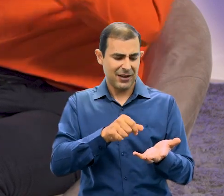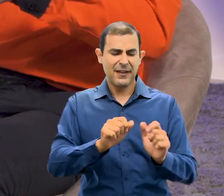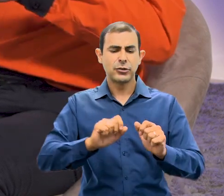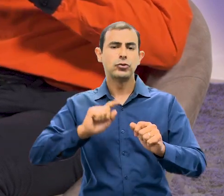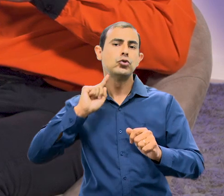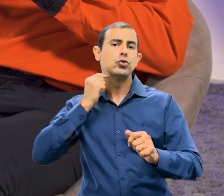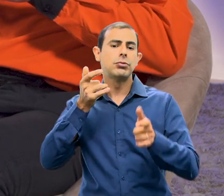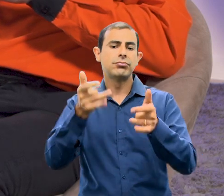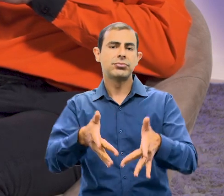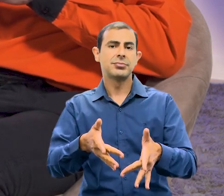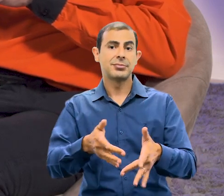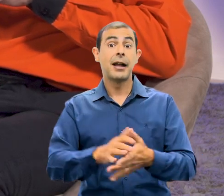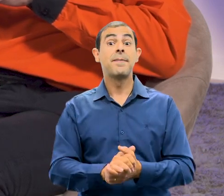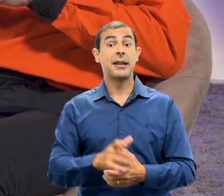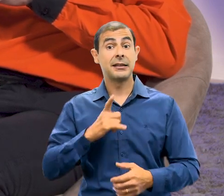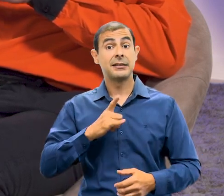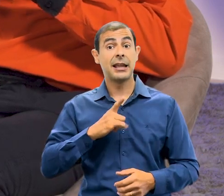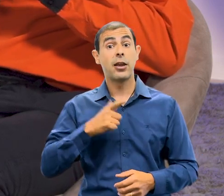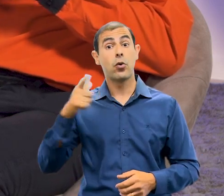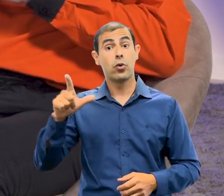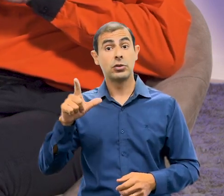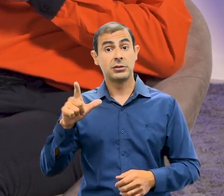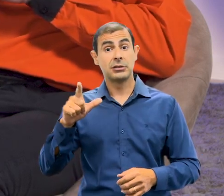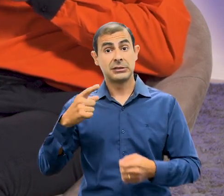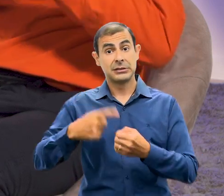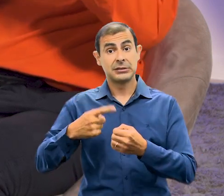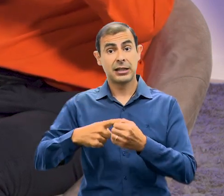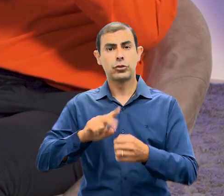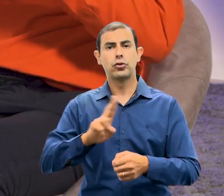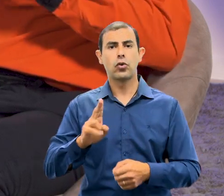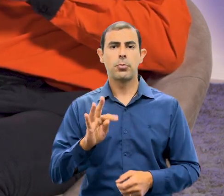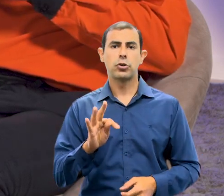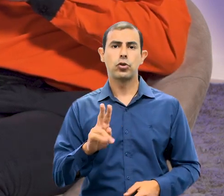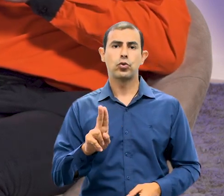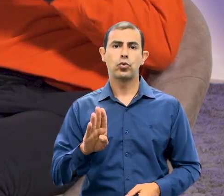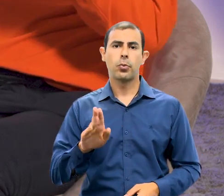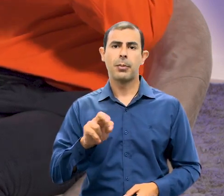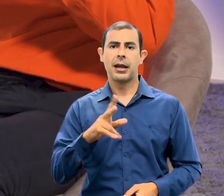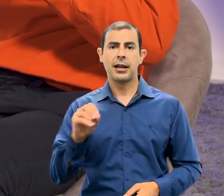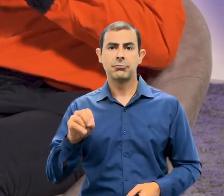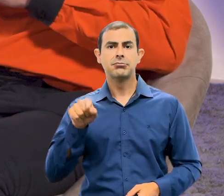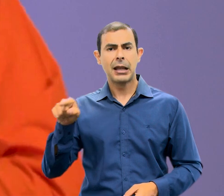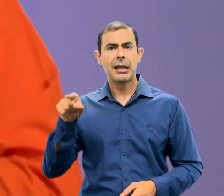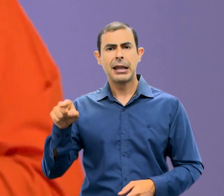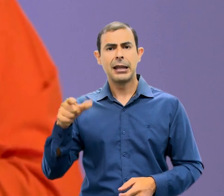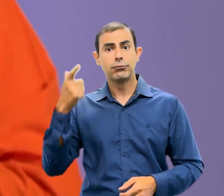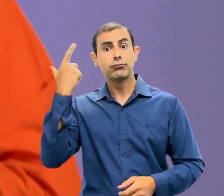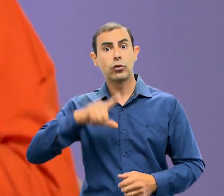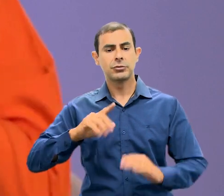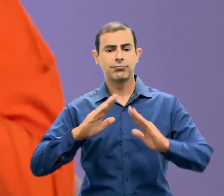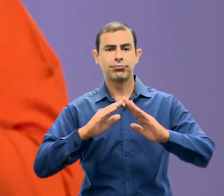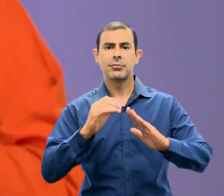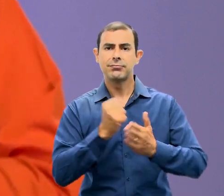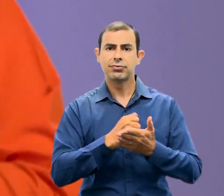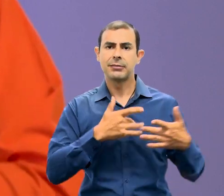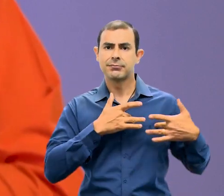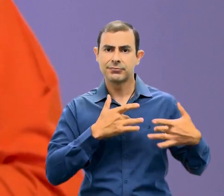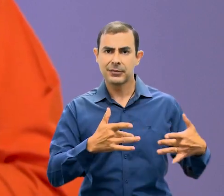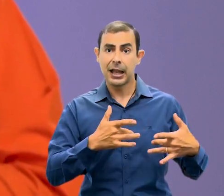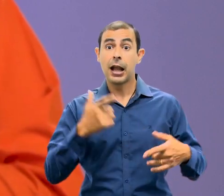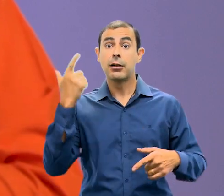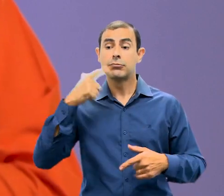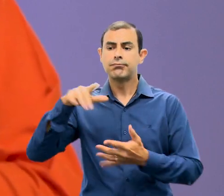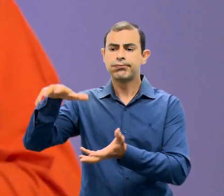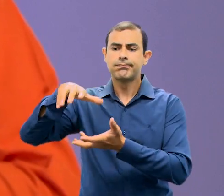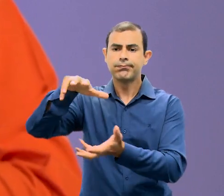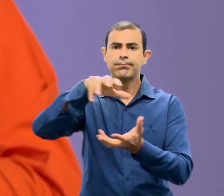habitantes, que está implantando o sistema de farmácia solidária, que foi calculado para 70 mil habitantes, por ano, em torno de 3 toneladas